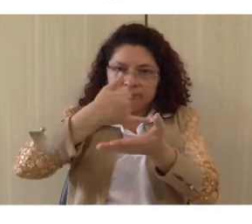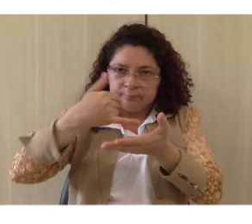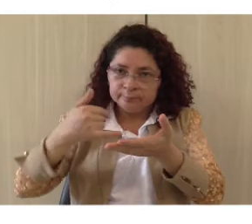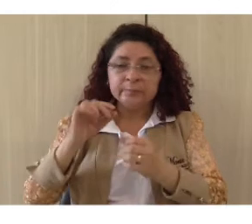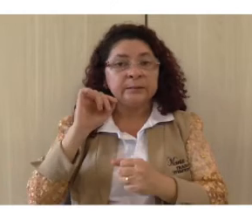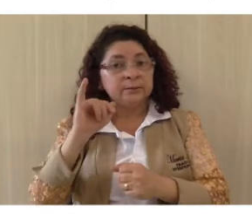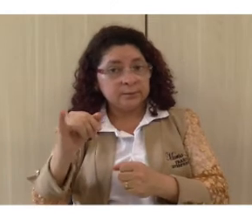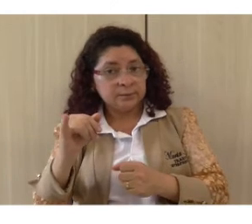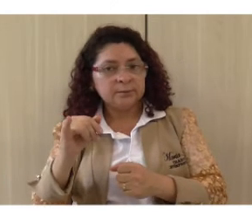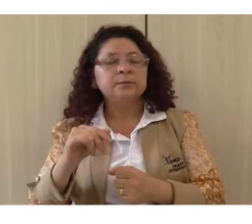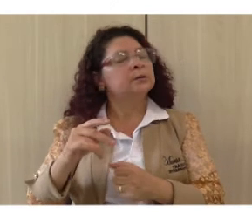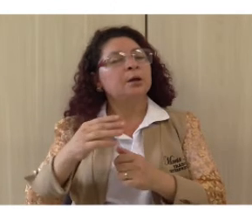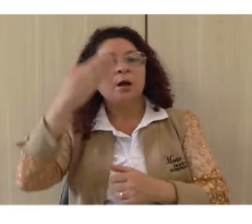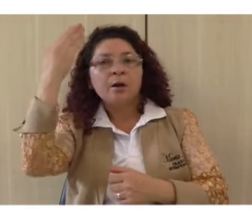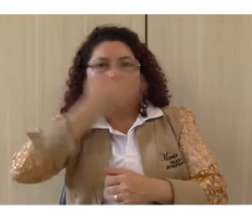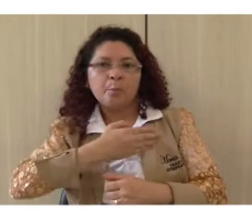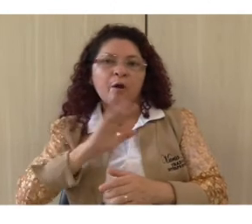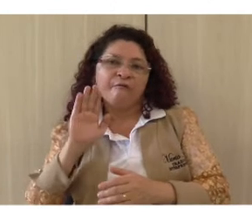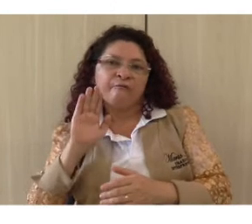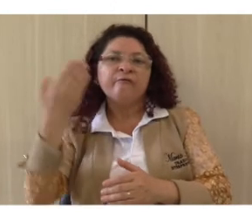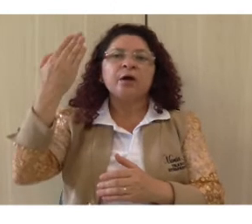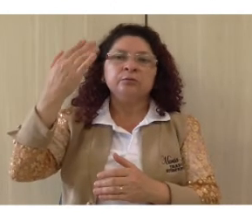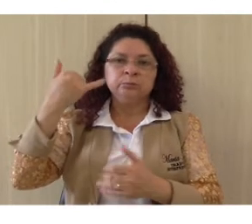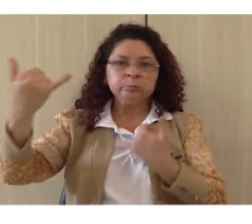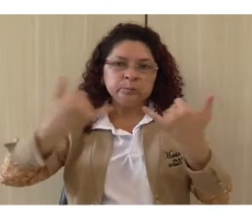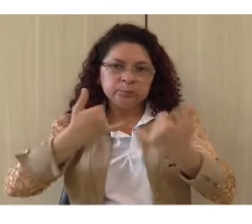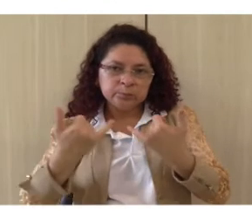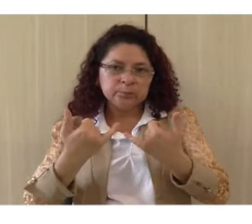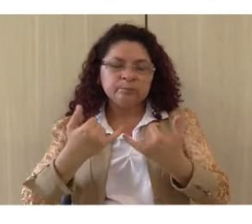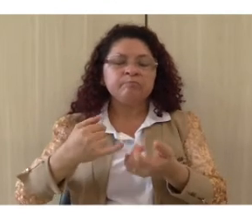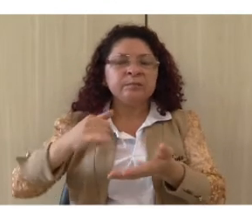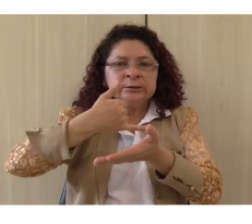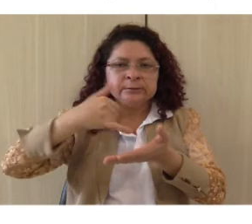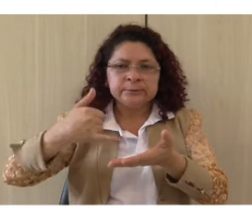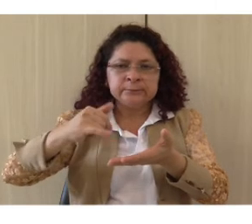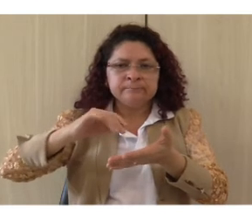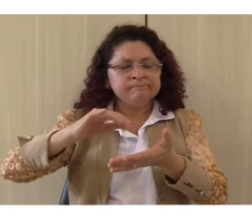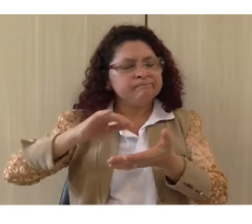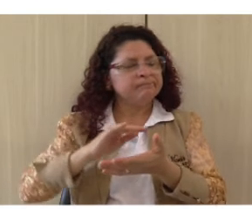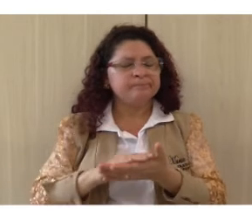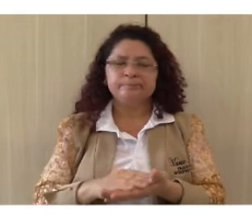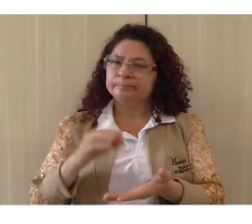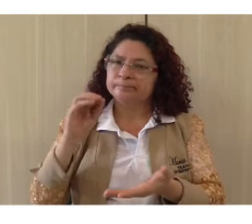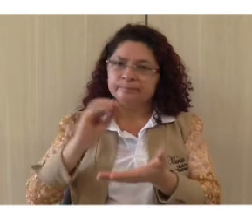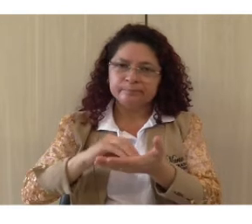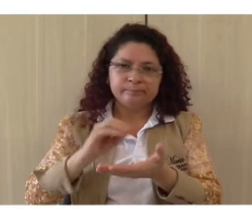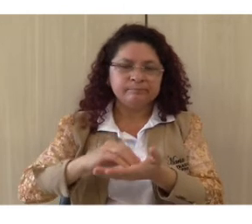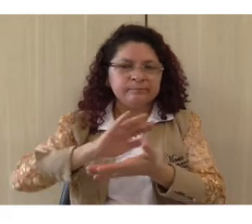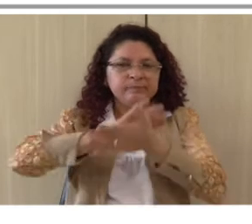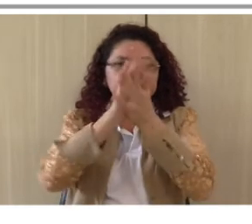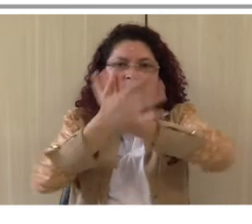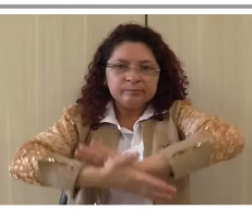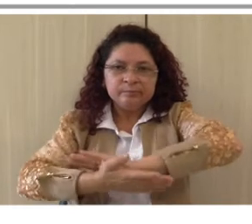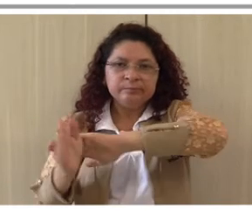a qualquer tempo, seja comprovado falsidade nas informações, a inscrição do candidato ou a matrícula do aluno poderá ser